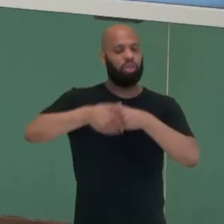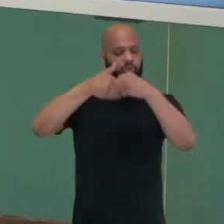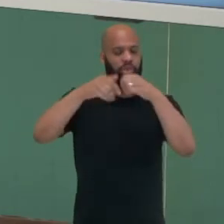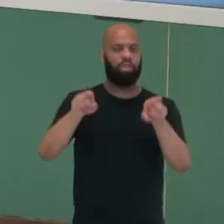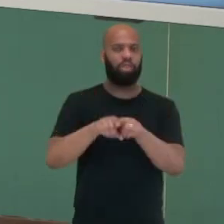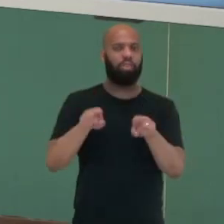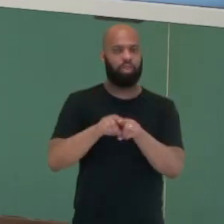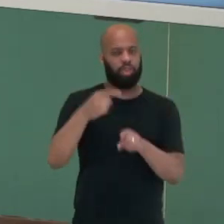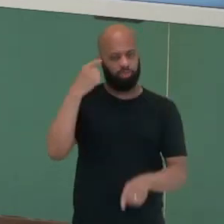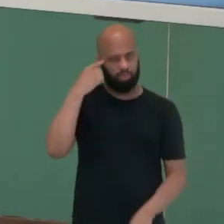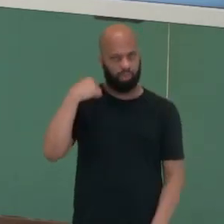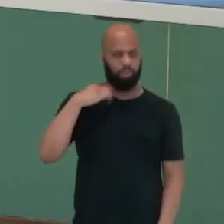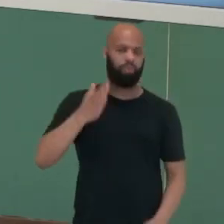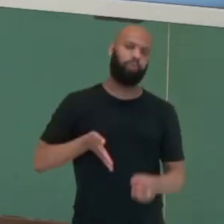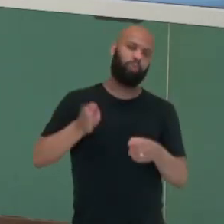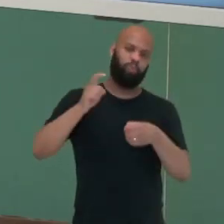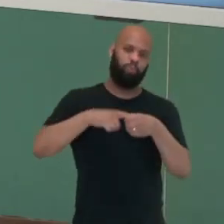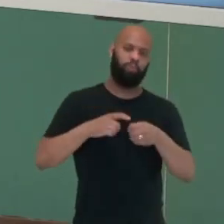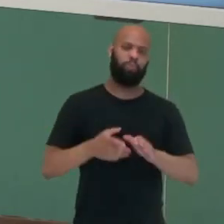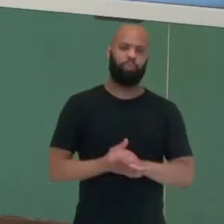sustentabilidade. Pense e eu já volto.